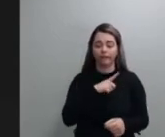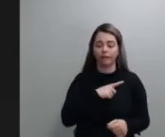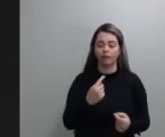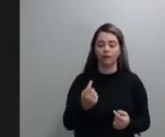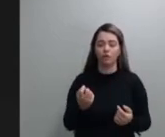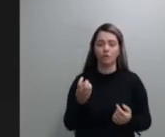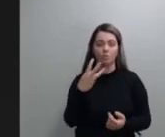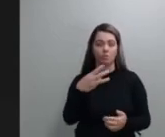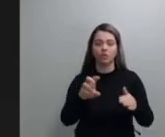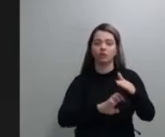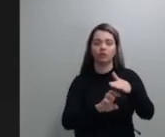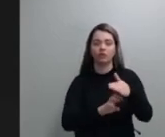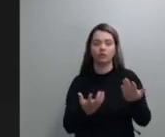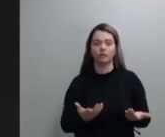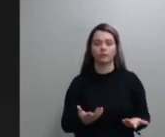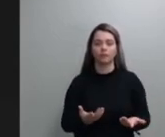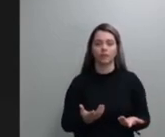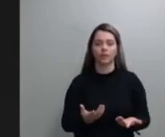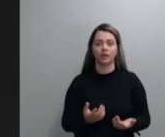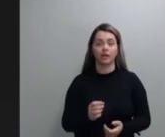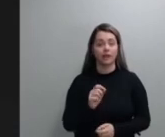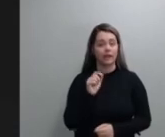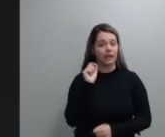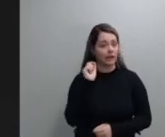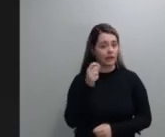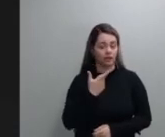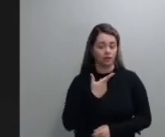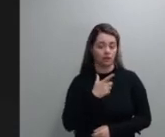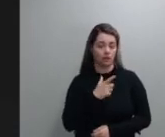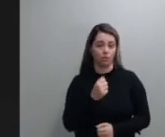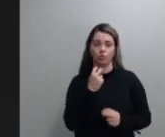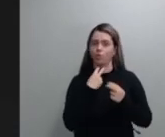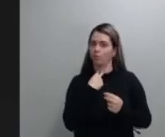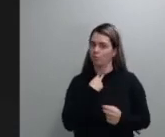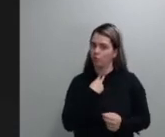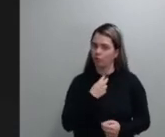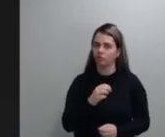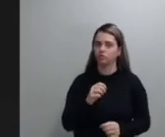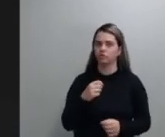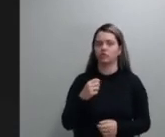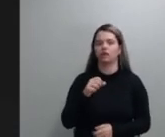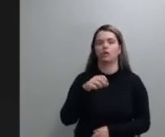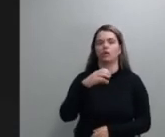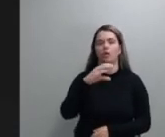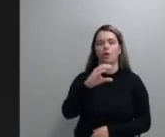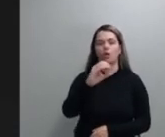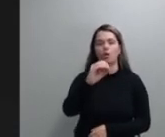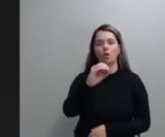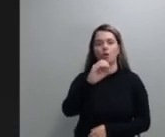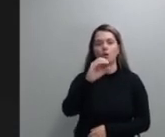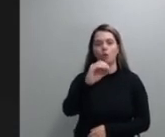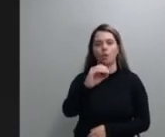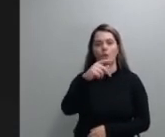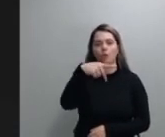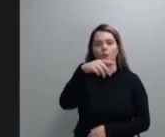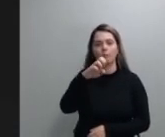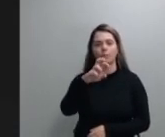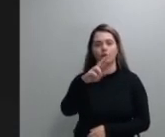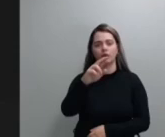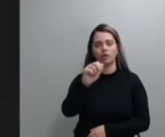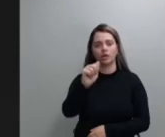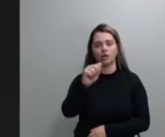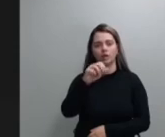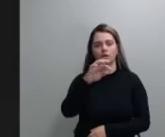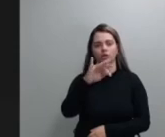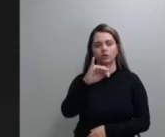comércio que não seja cooperativa que se for cooperativa não é conosco é com a turma de privada foi bem que não